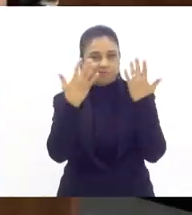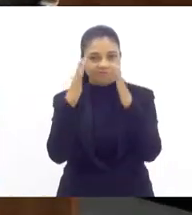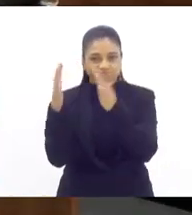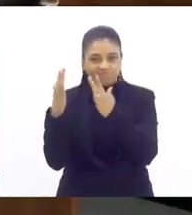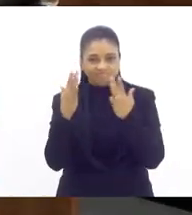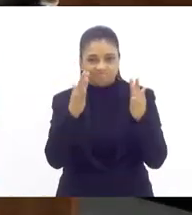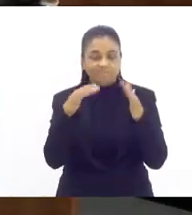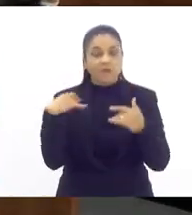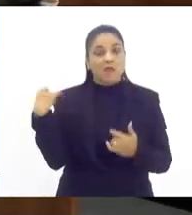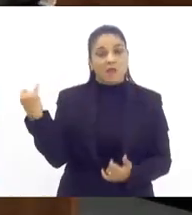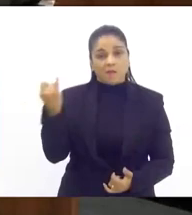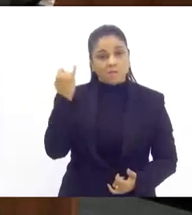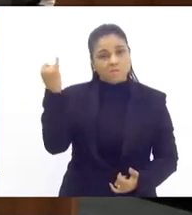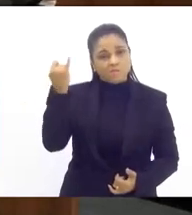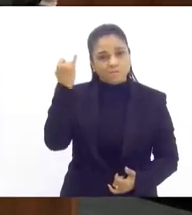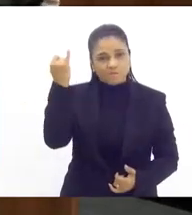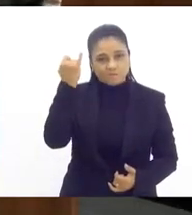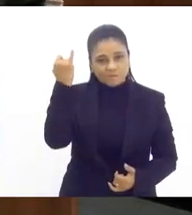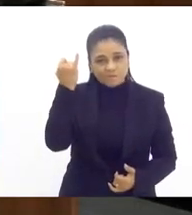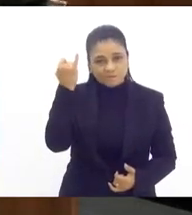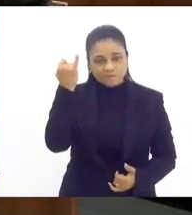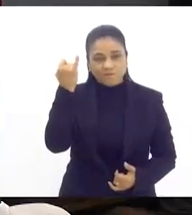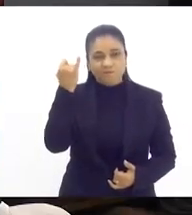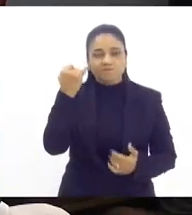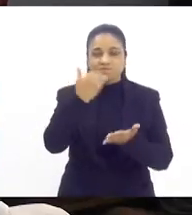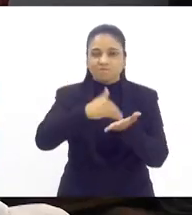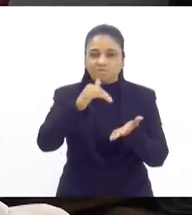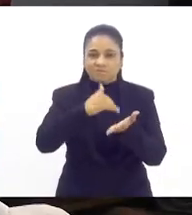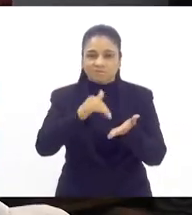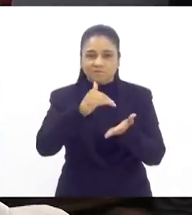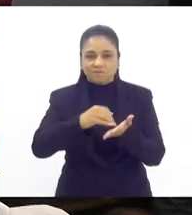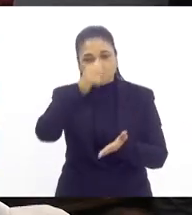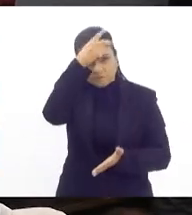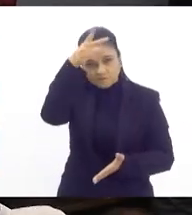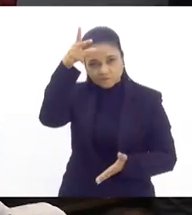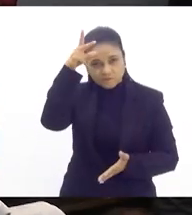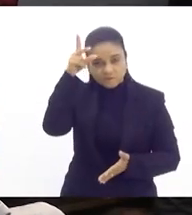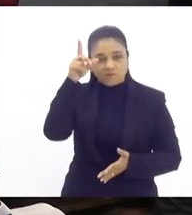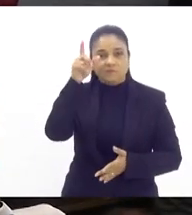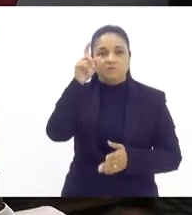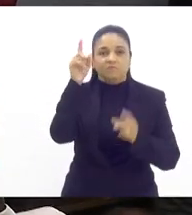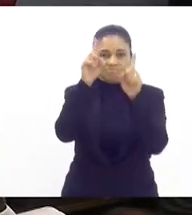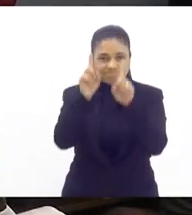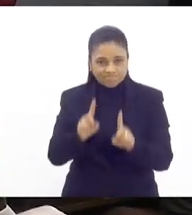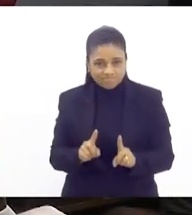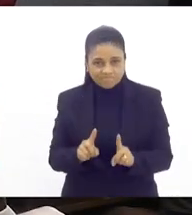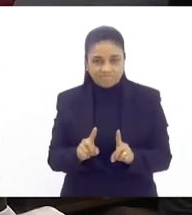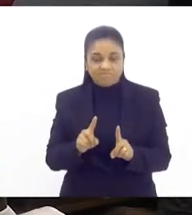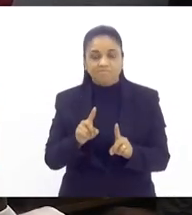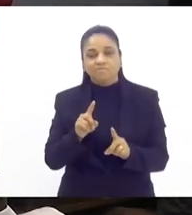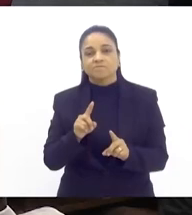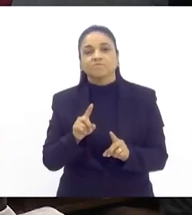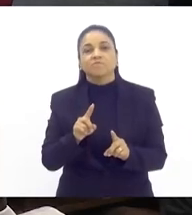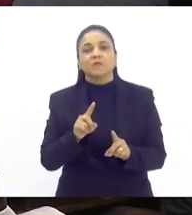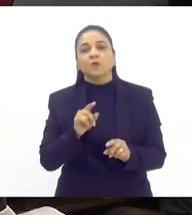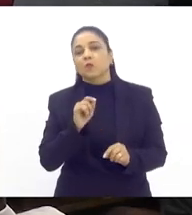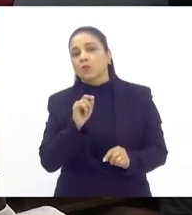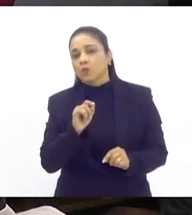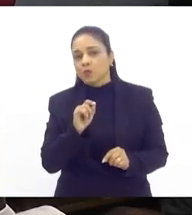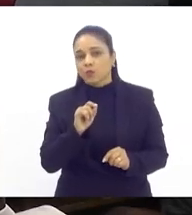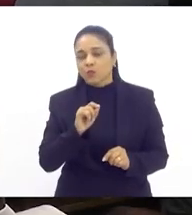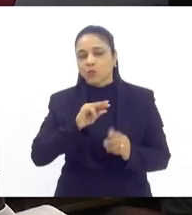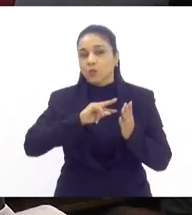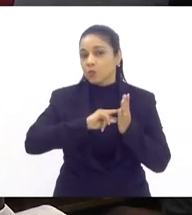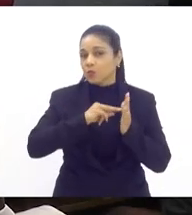a importância né da Secretaria Municipal de pessoa com deficiência é o fato de que